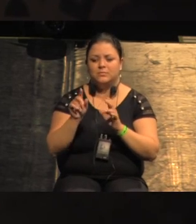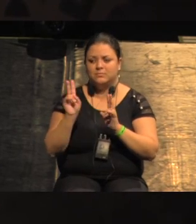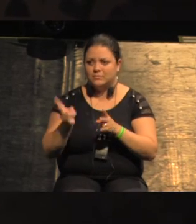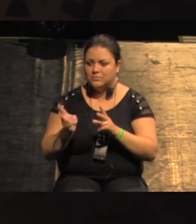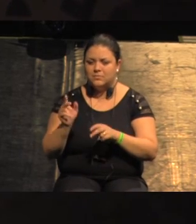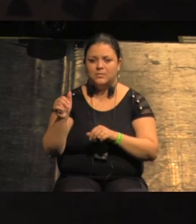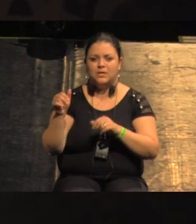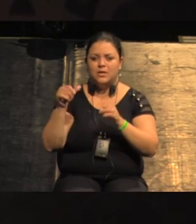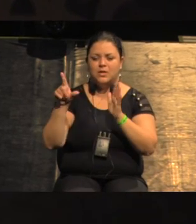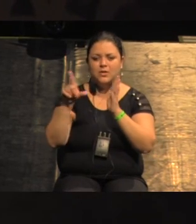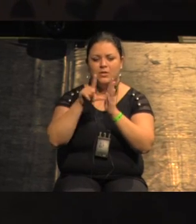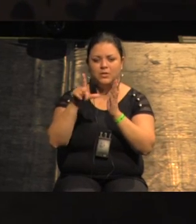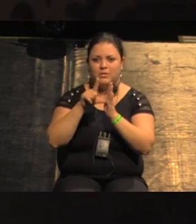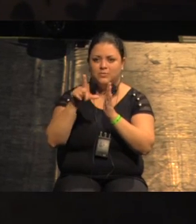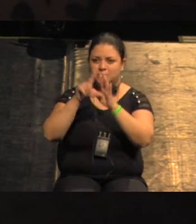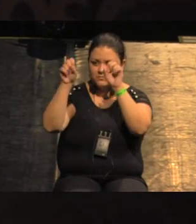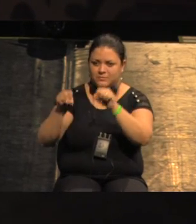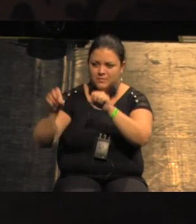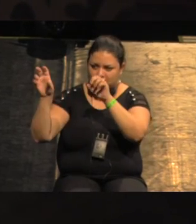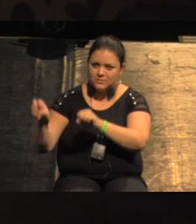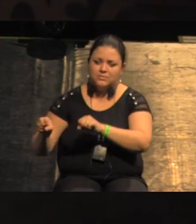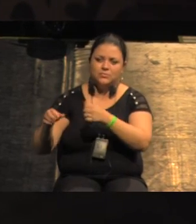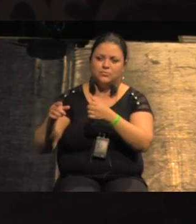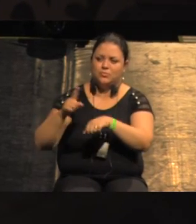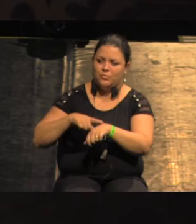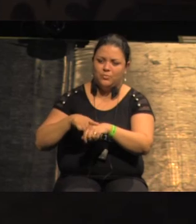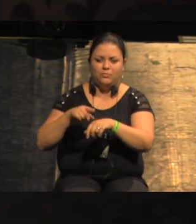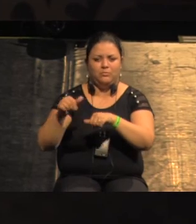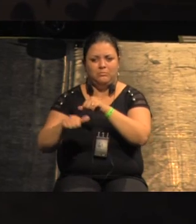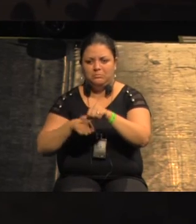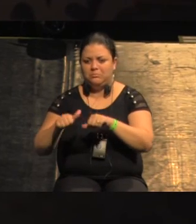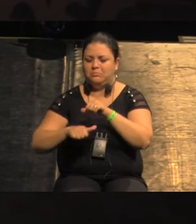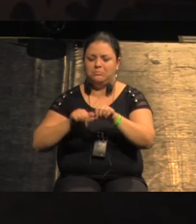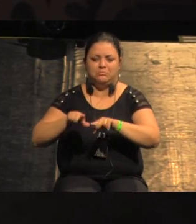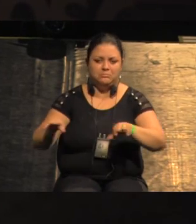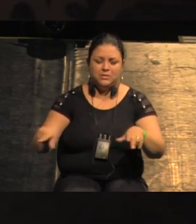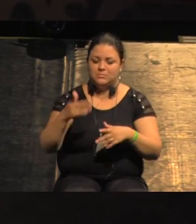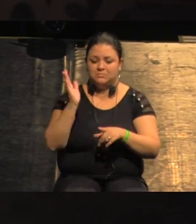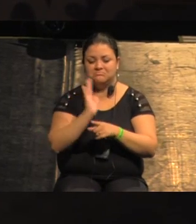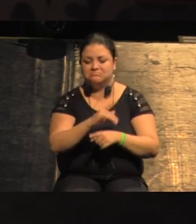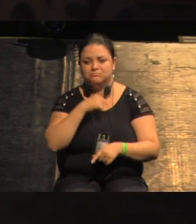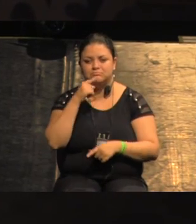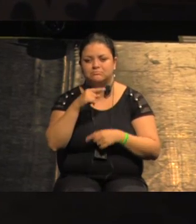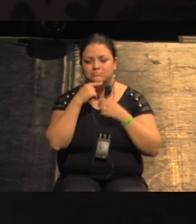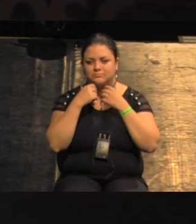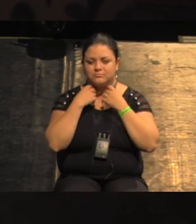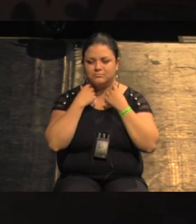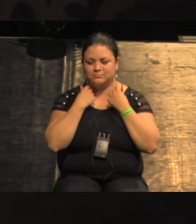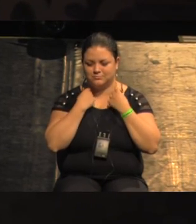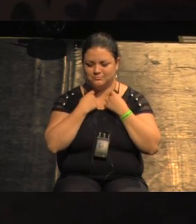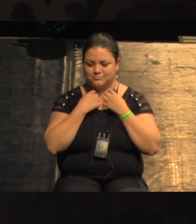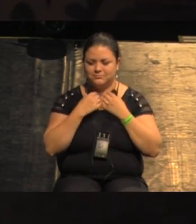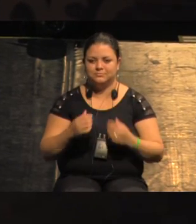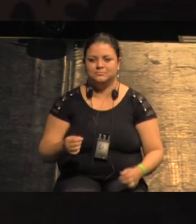noite, muda a regulação do horário das lojas, mas não, a gente está congelado num negócio que é trágico do ponto de vista social,